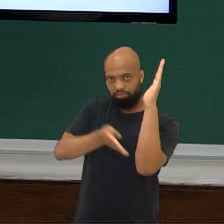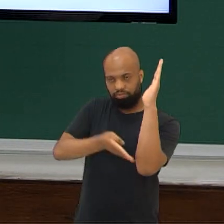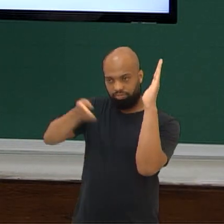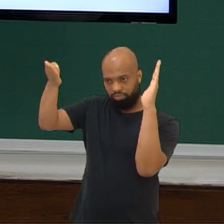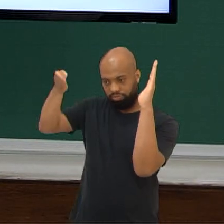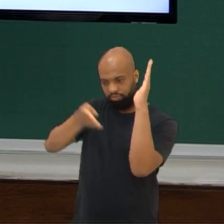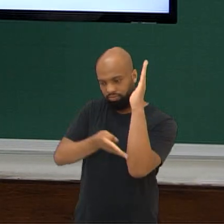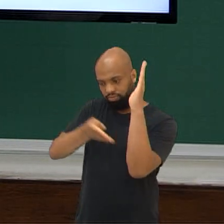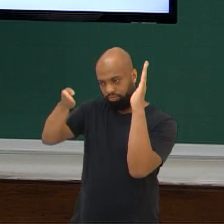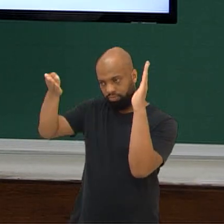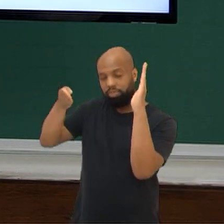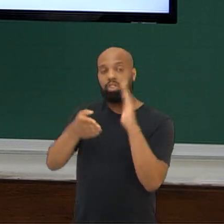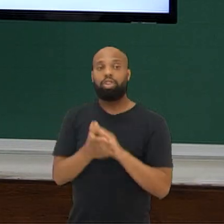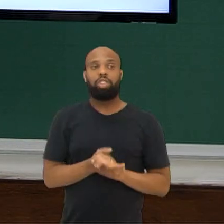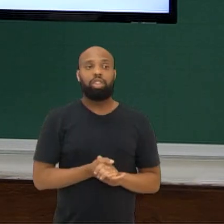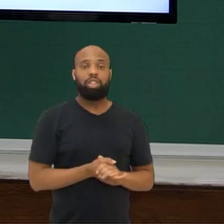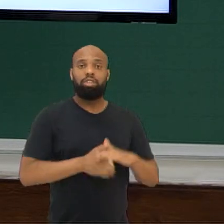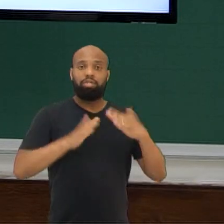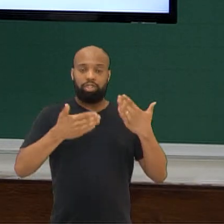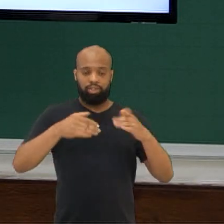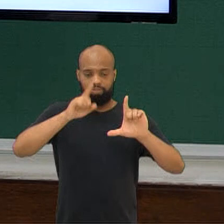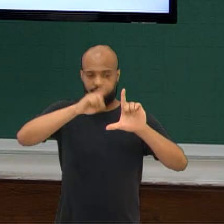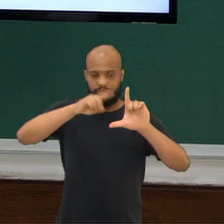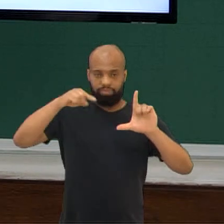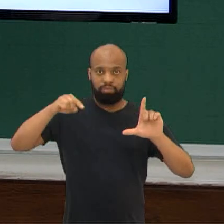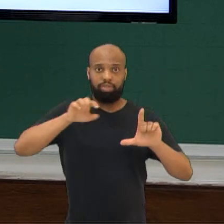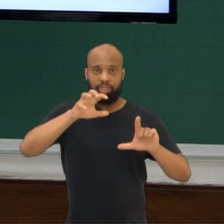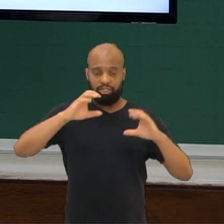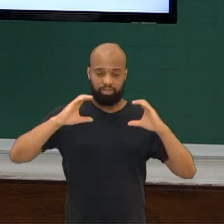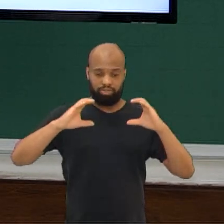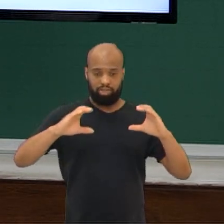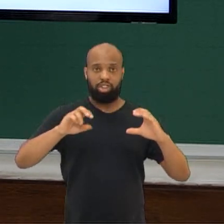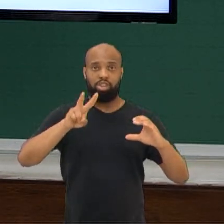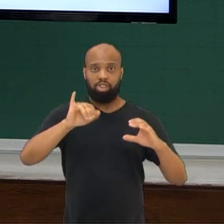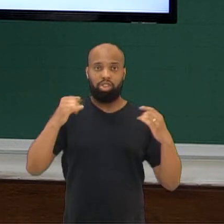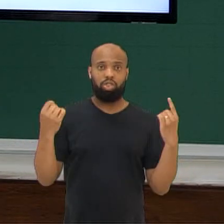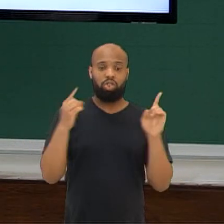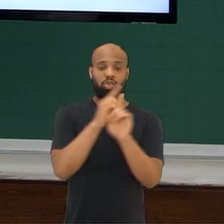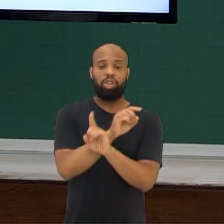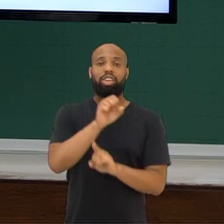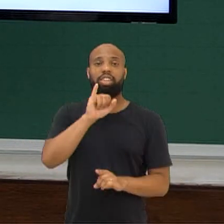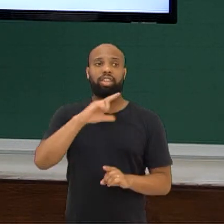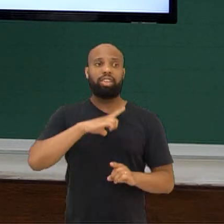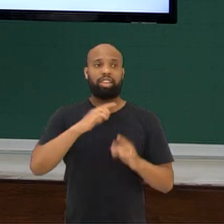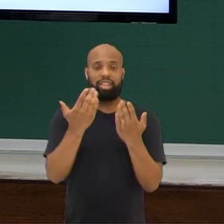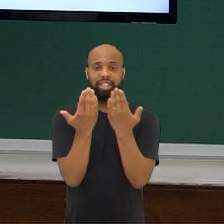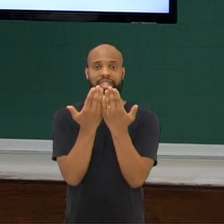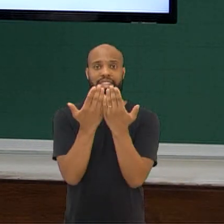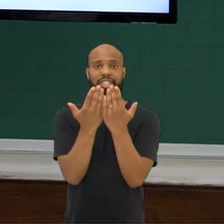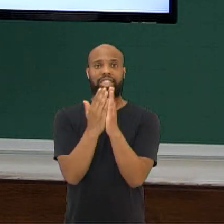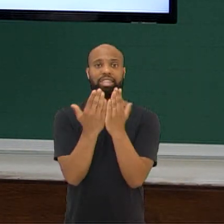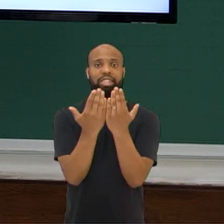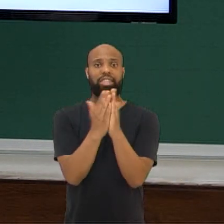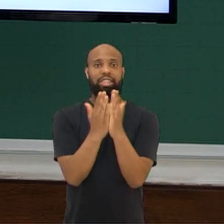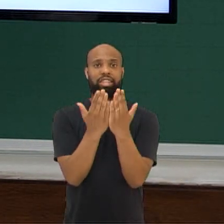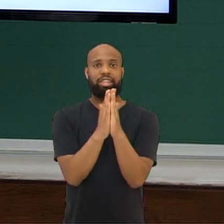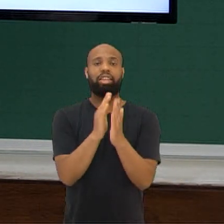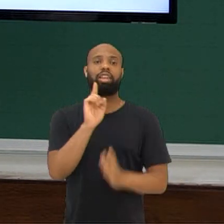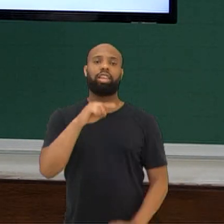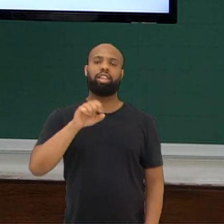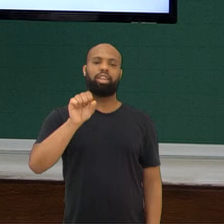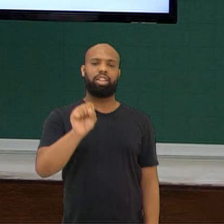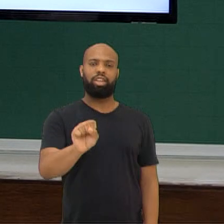cartesiano. O gráfico de uma função vai ser inverso quando ele é simétrico. Vocês estão percebendo que